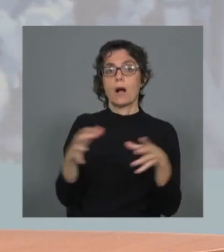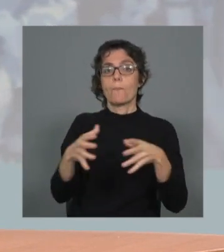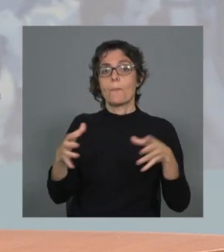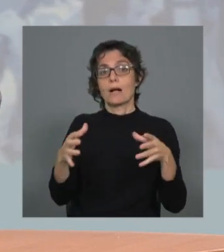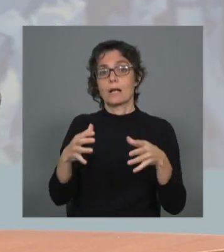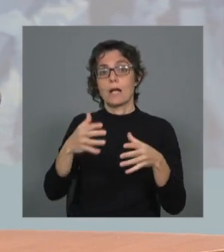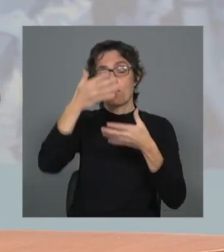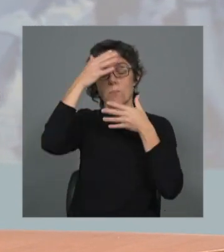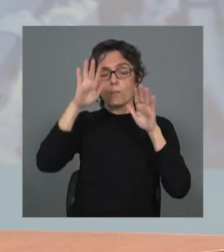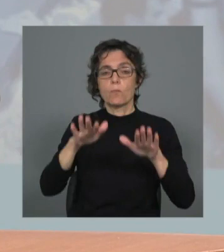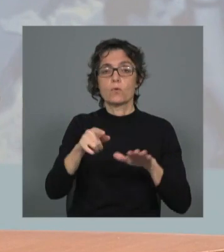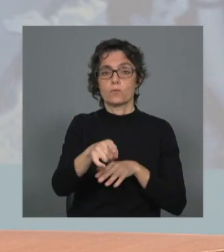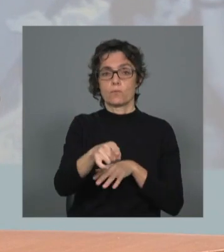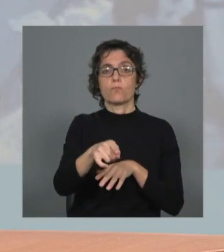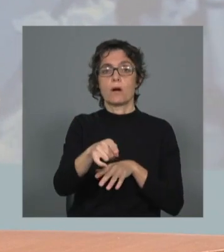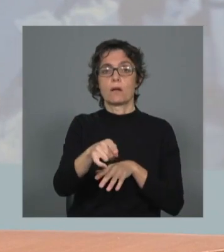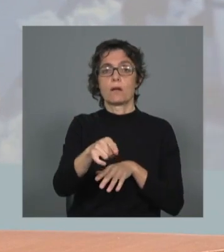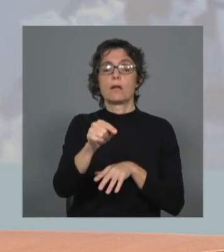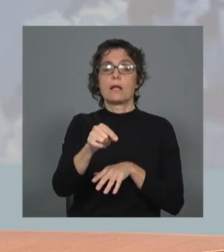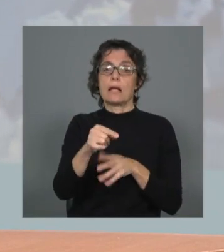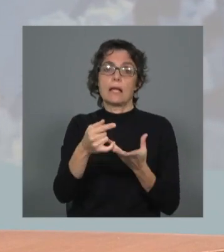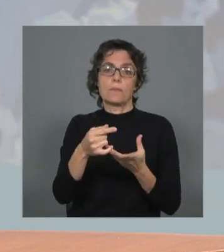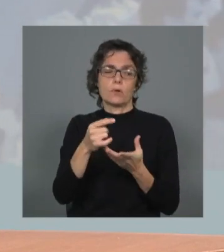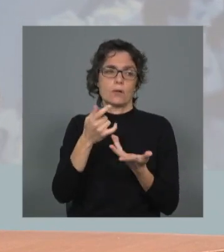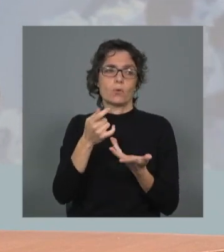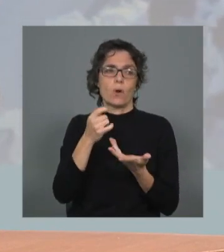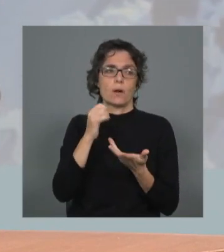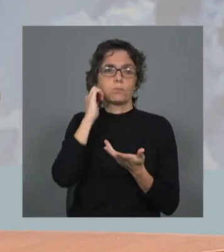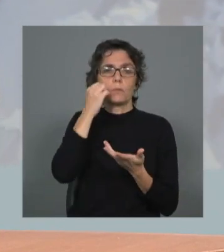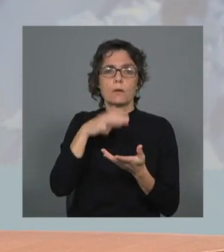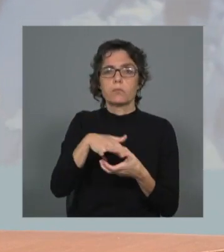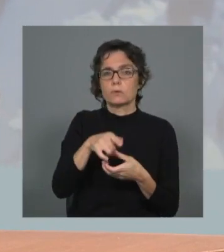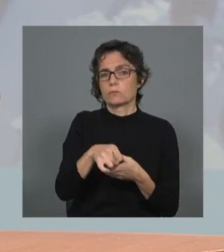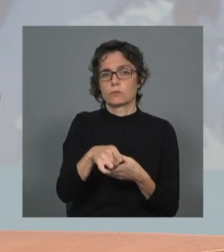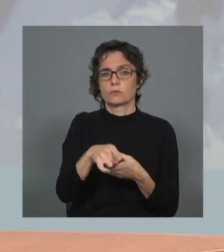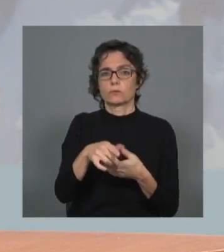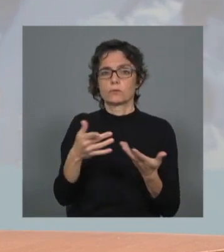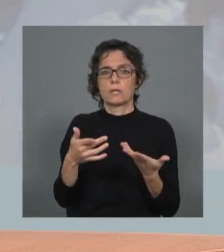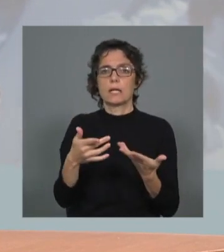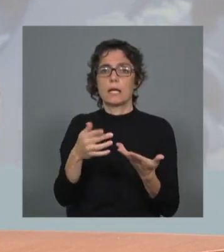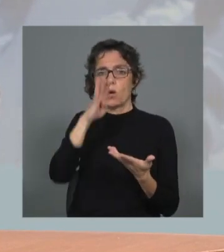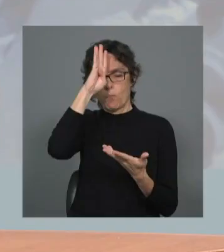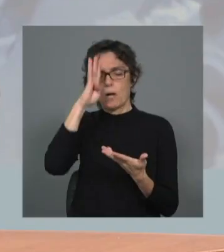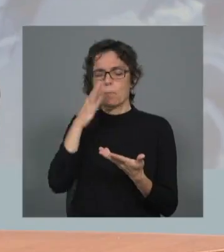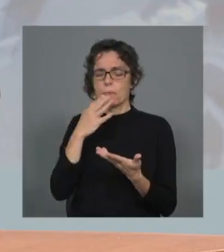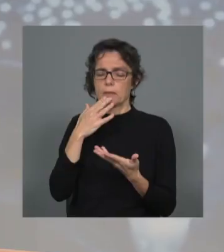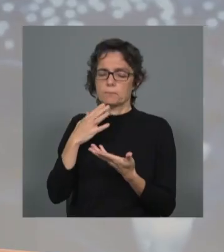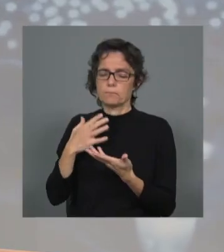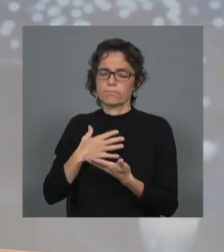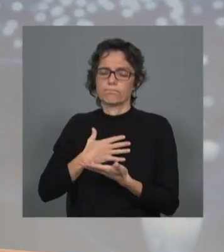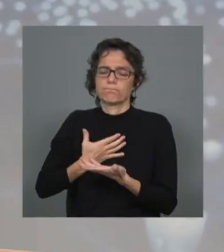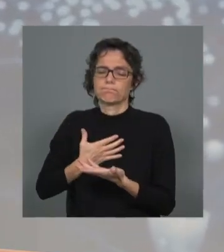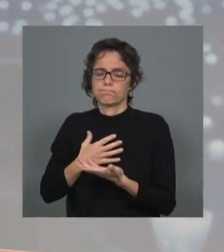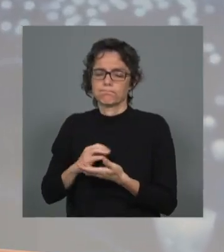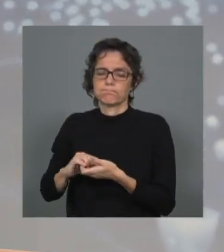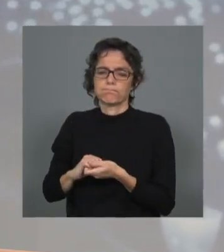ortodoxa da parte sul da ilha que sofre particularmente com esta situação, e o Papa mostrou-se muito solidário com esse sofrimento. Do Chipre para a Grécia, e